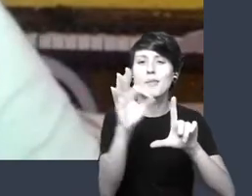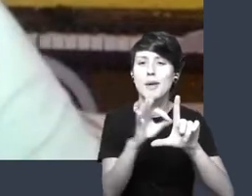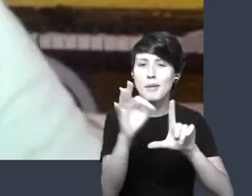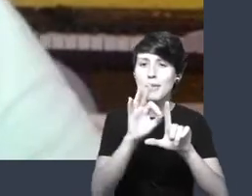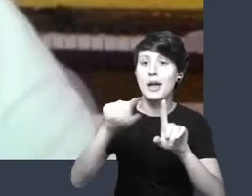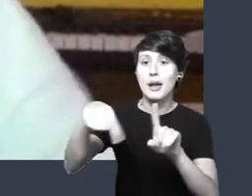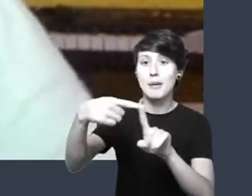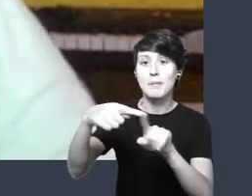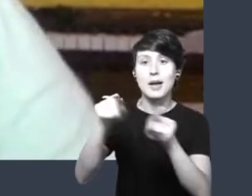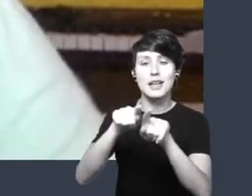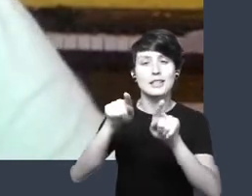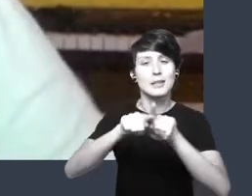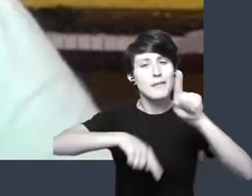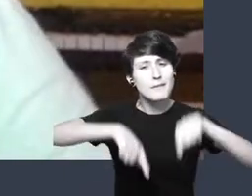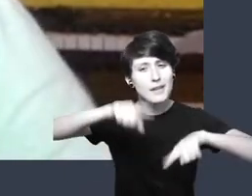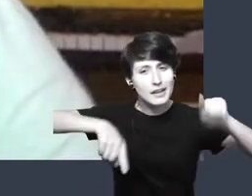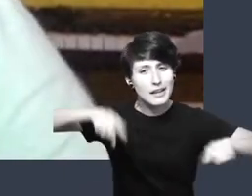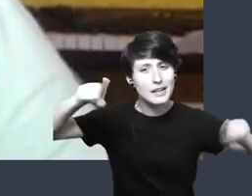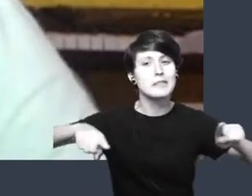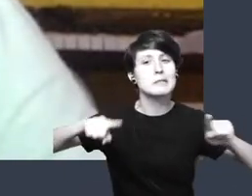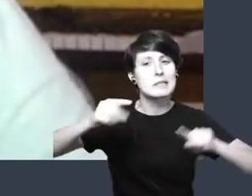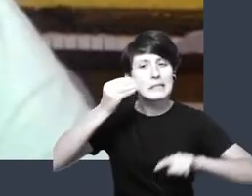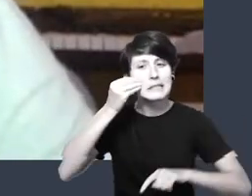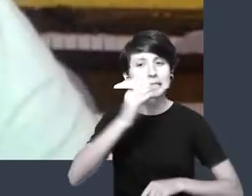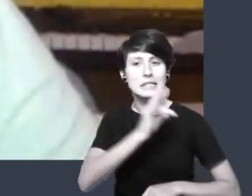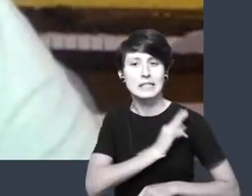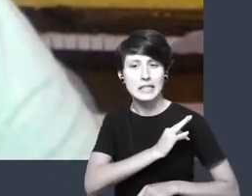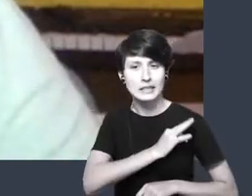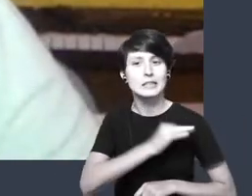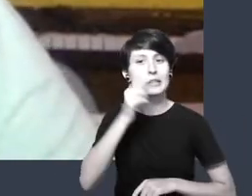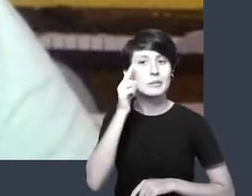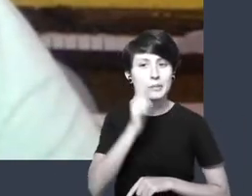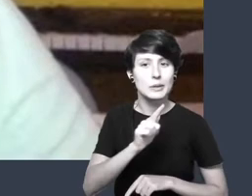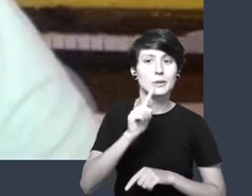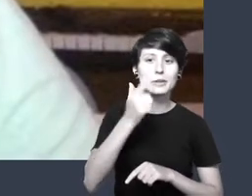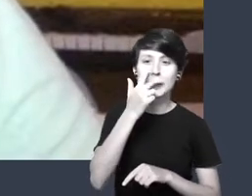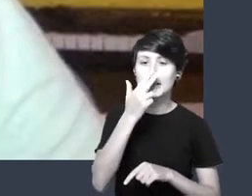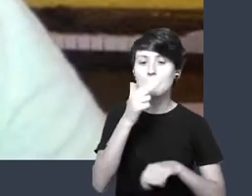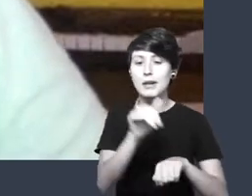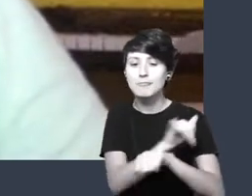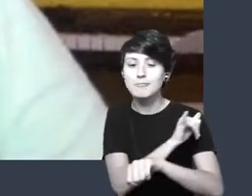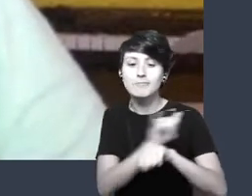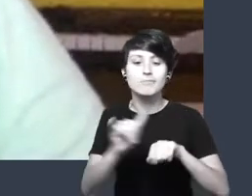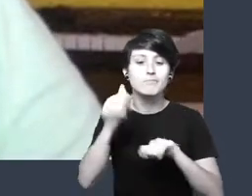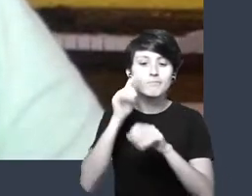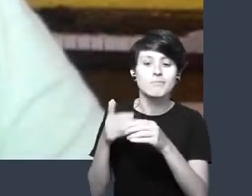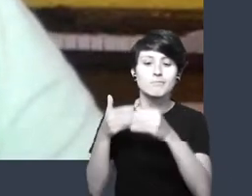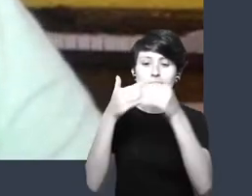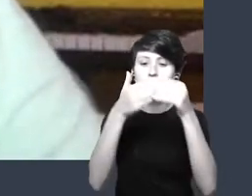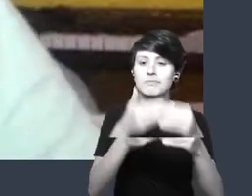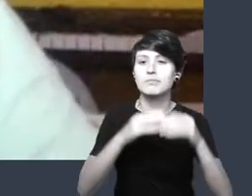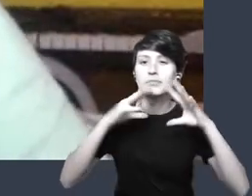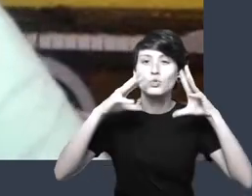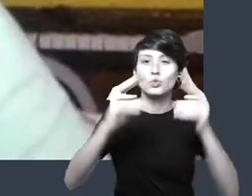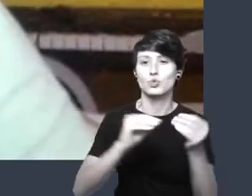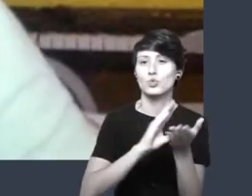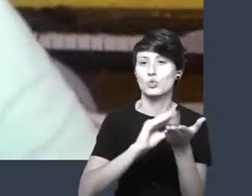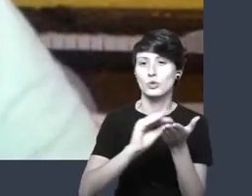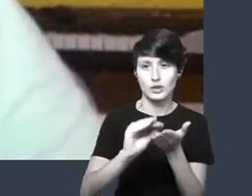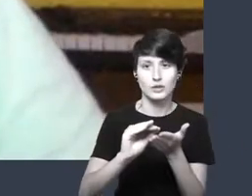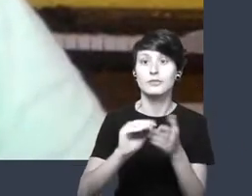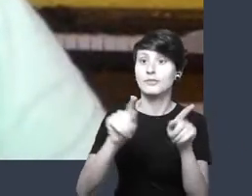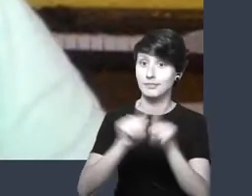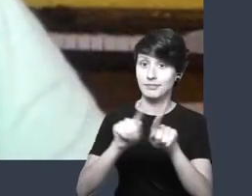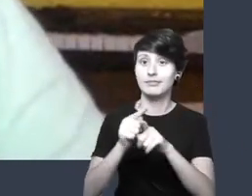uma variedade de técnicas para obter insights e conduzir decisões centradas em dados. Ela é